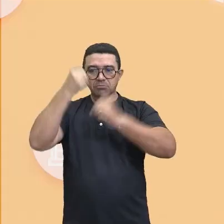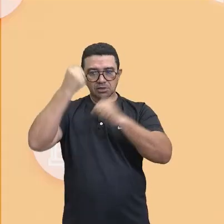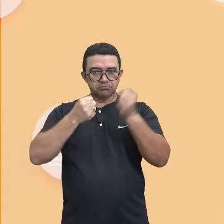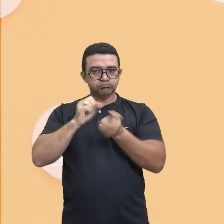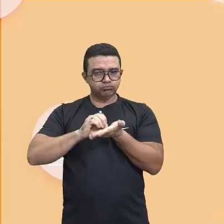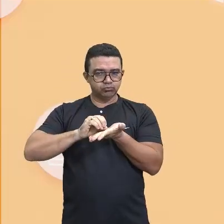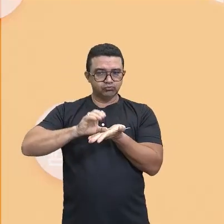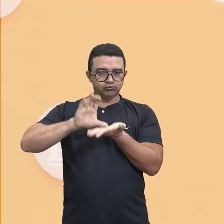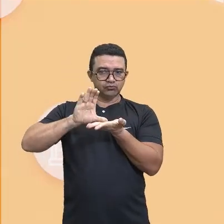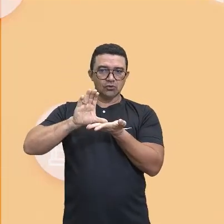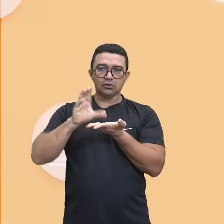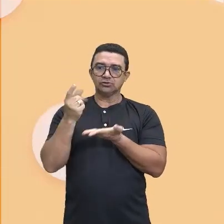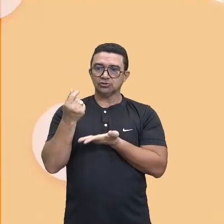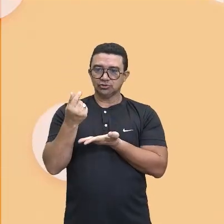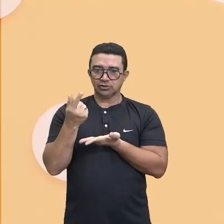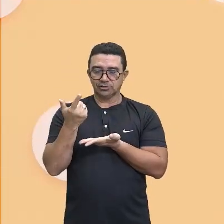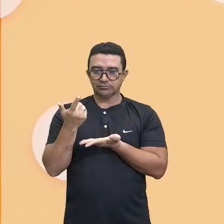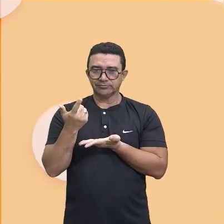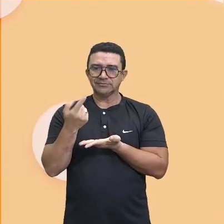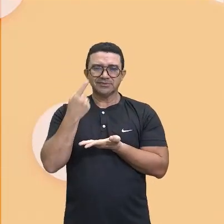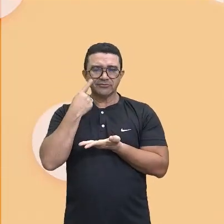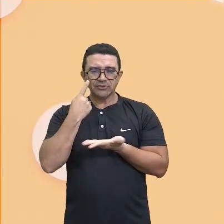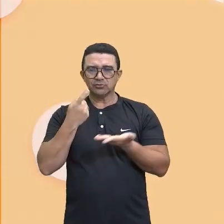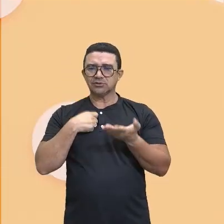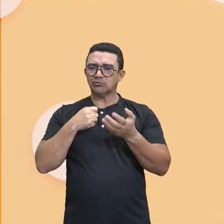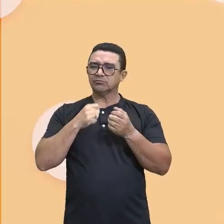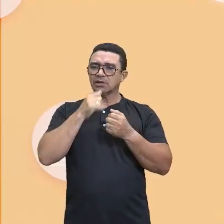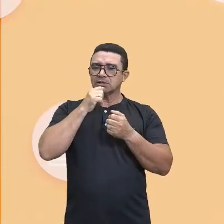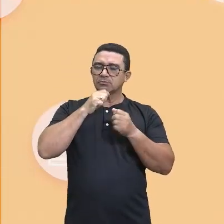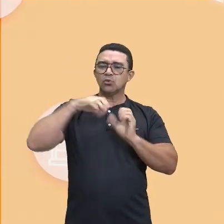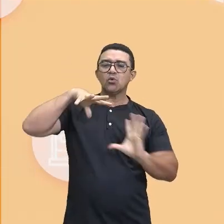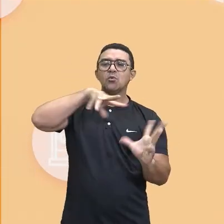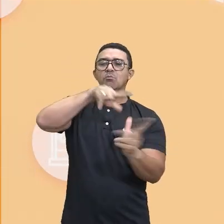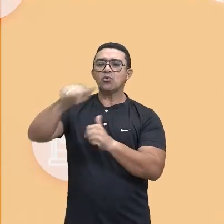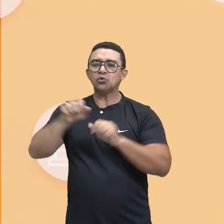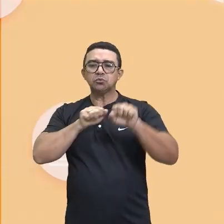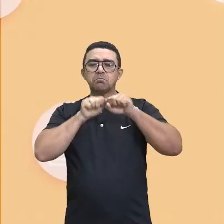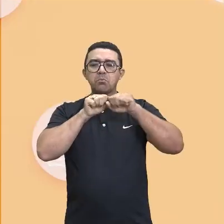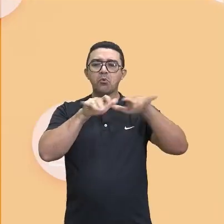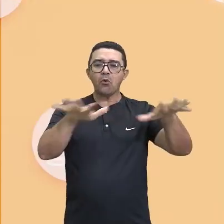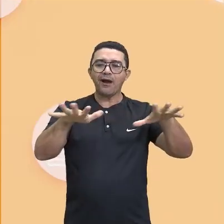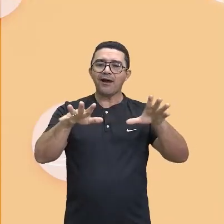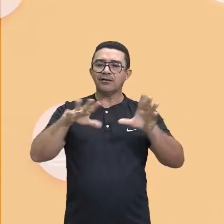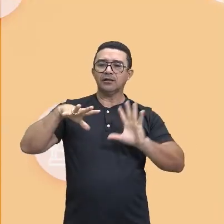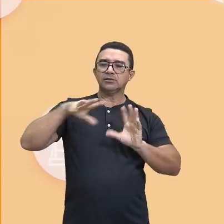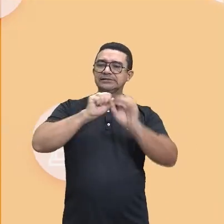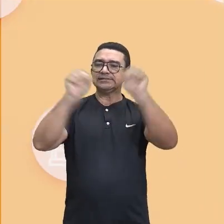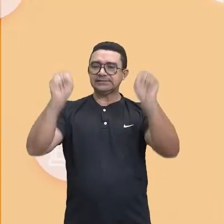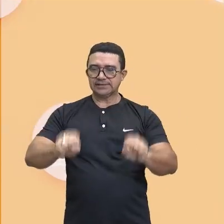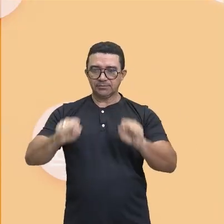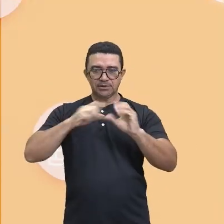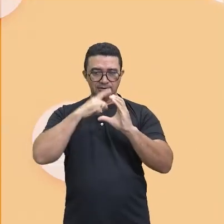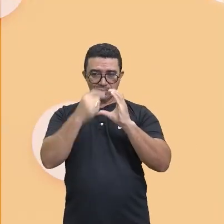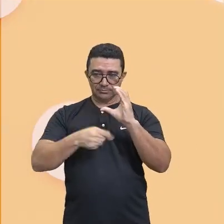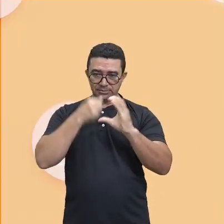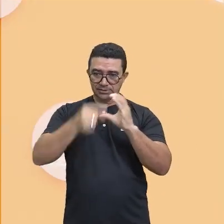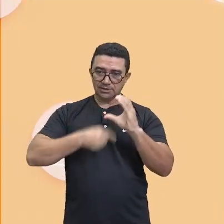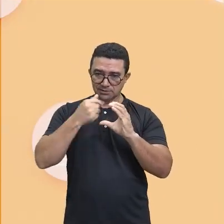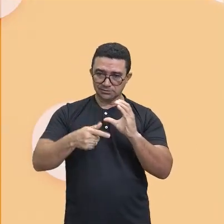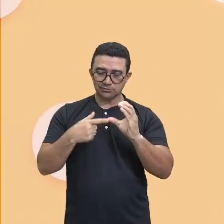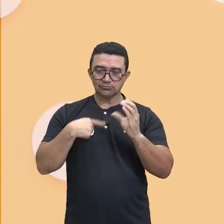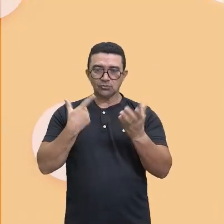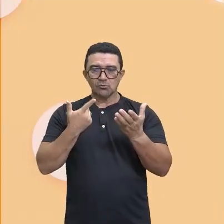vocês observam como a forma que o dinheiro vai circulando nessa lógica aí do capitalismo, ele funciona. Então, as